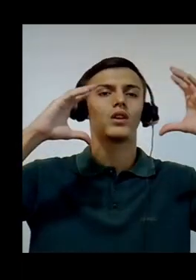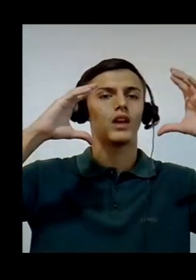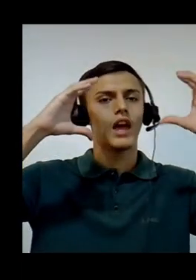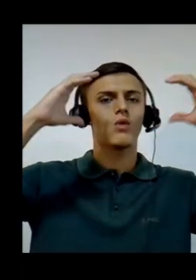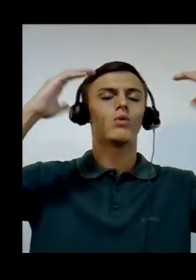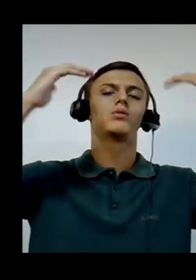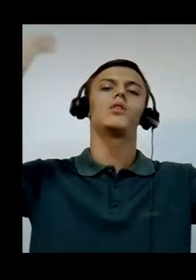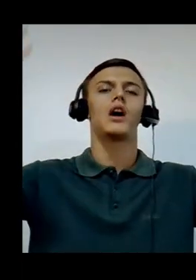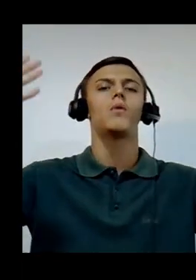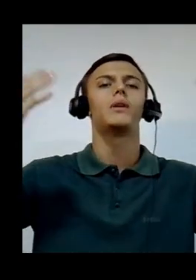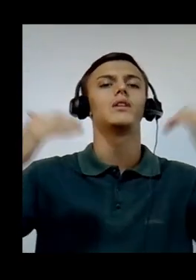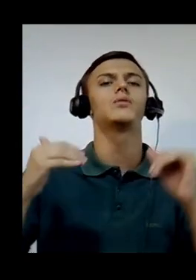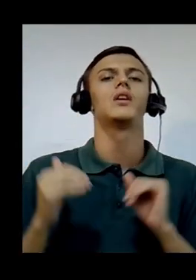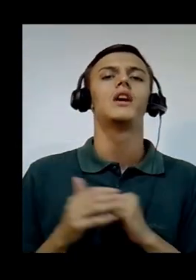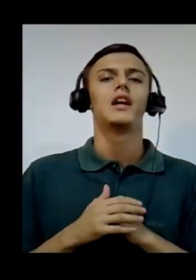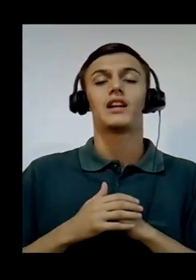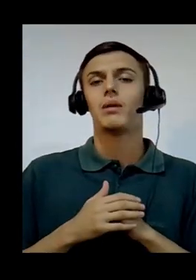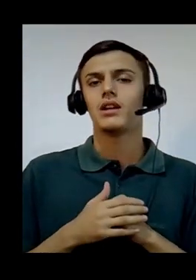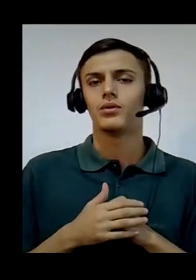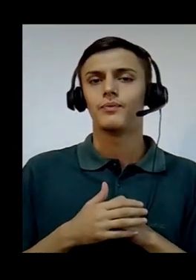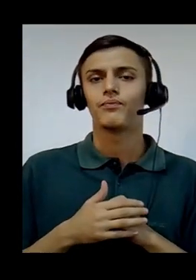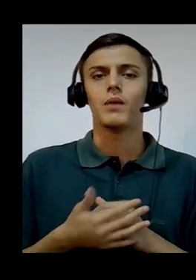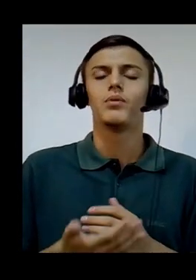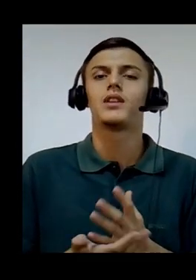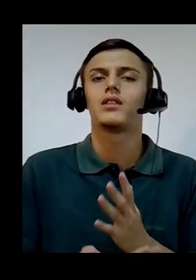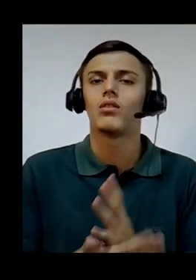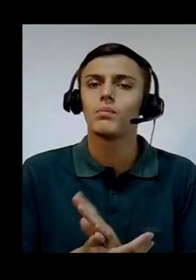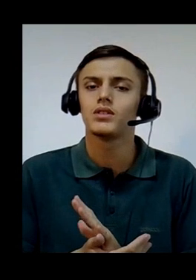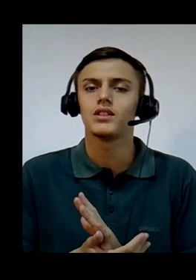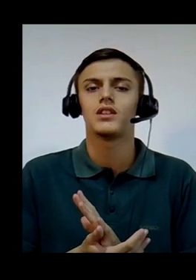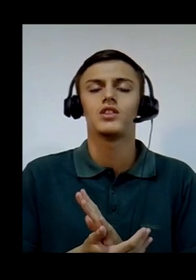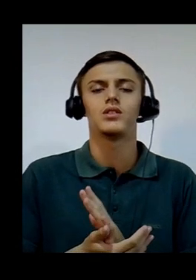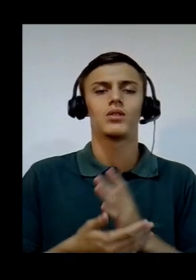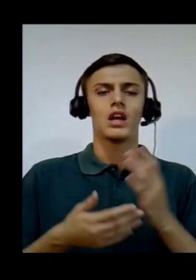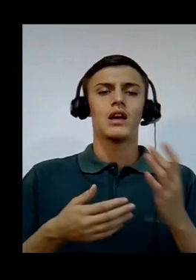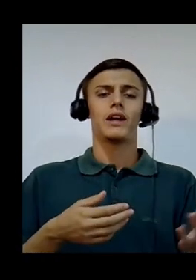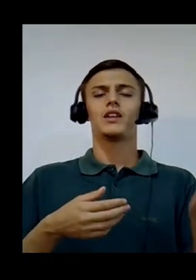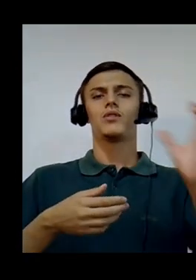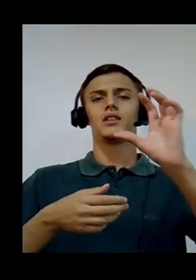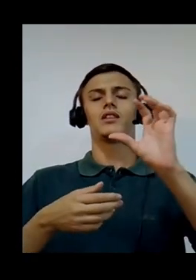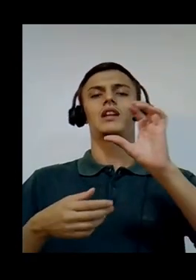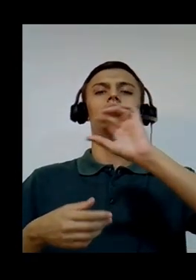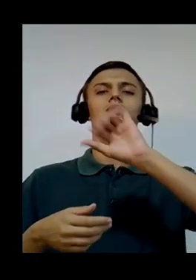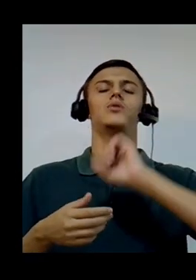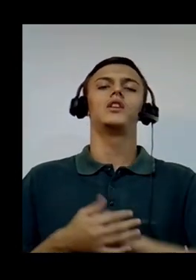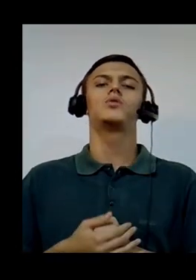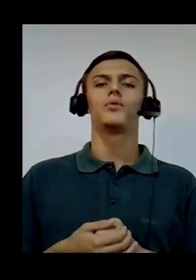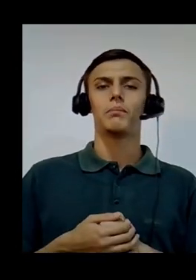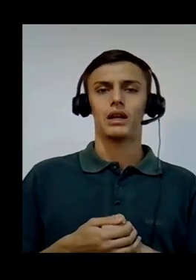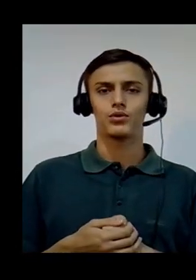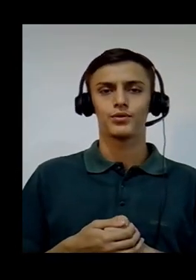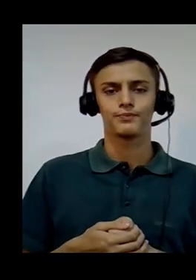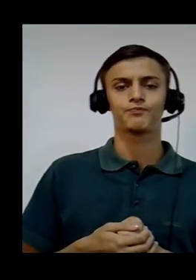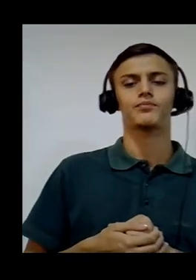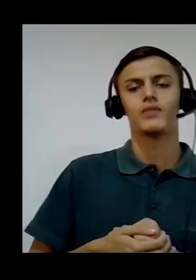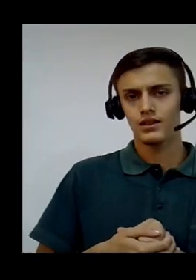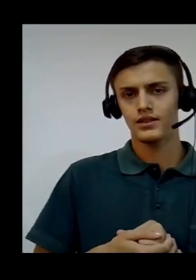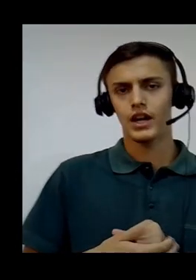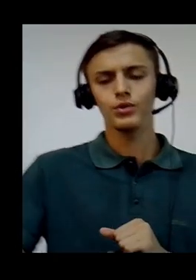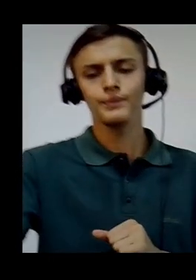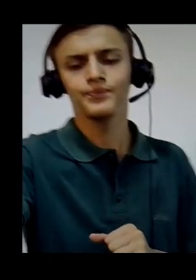pé em qualquer outro local, menos trabalhando, né. Por isso que é tão importante esse registro, para que você tenha ali os seus direitos